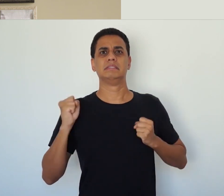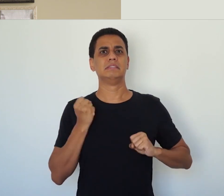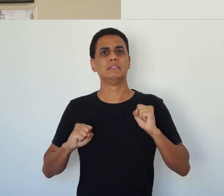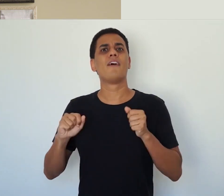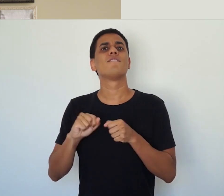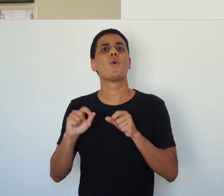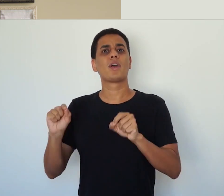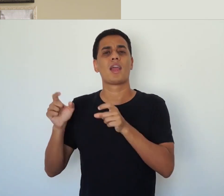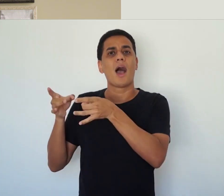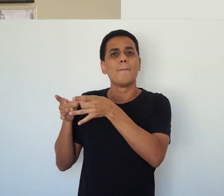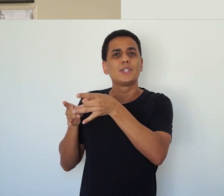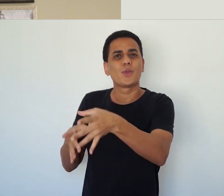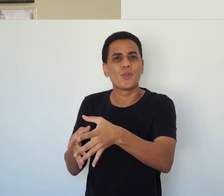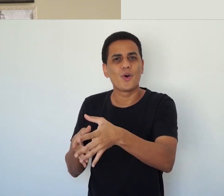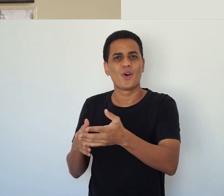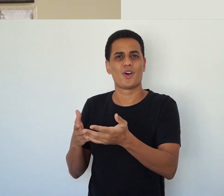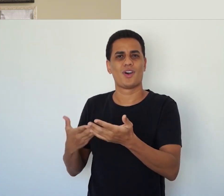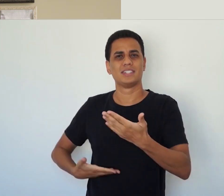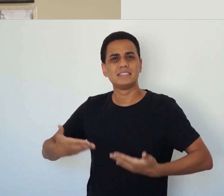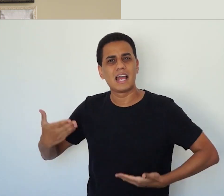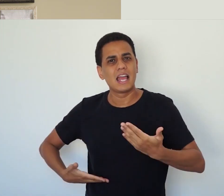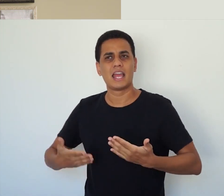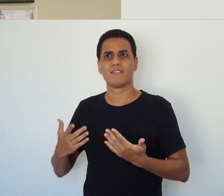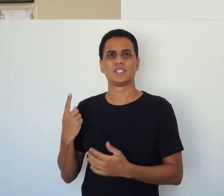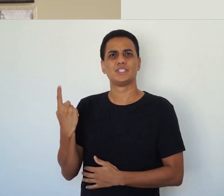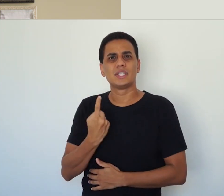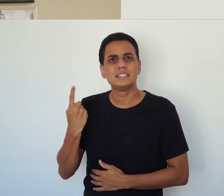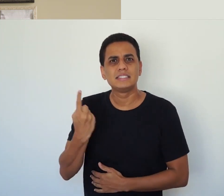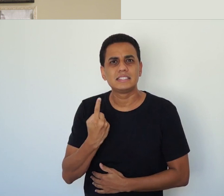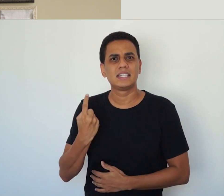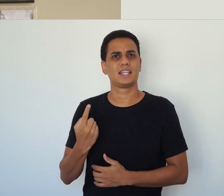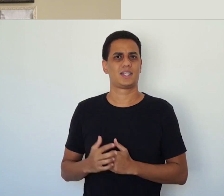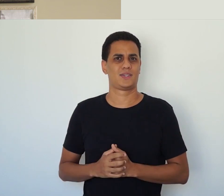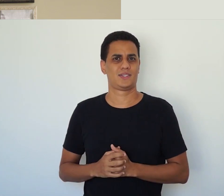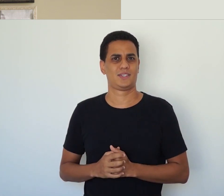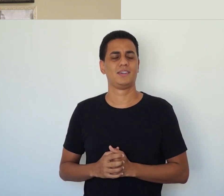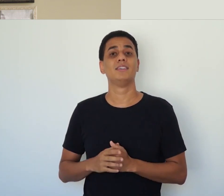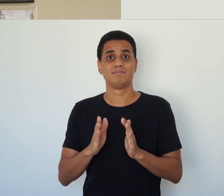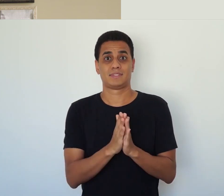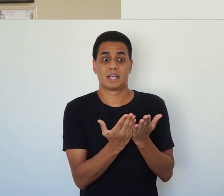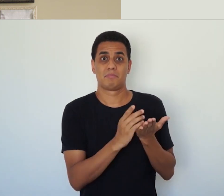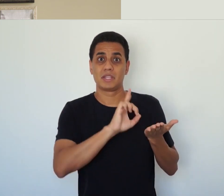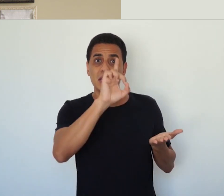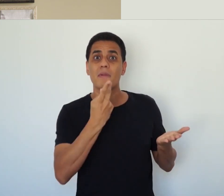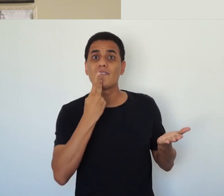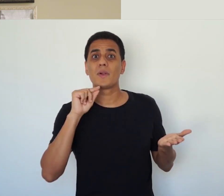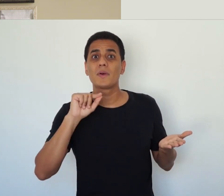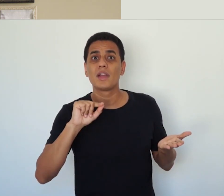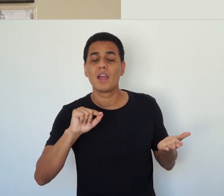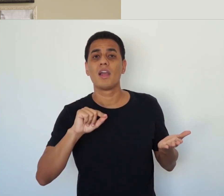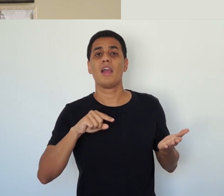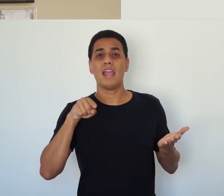de um desespero que ele deixou o seu servo e ele entrou o caminho adentro do deserto sozinho, solitário. Mais do que